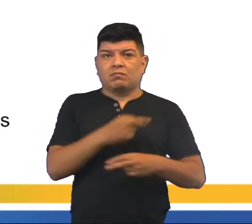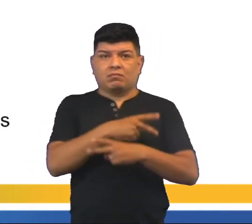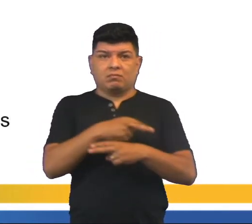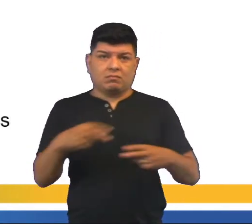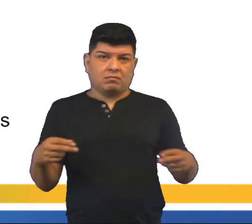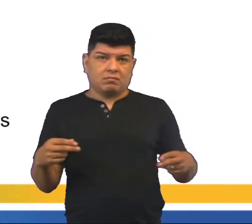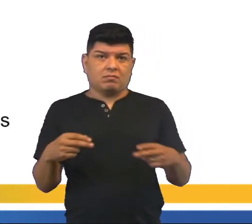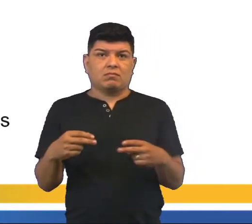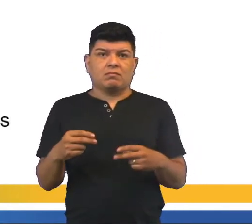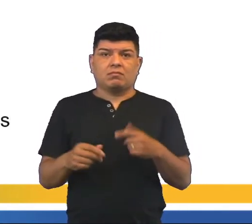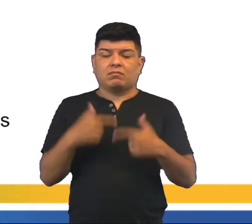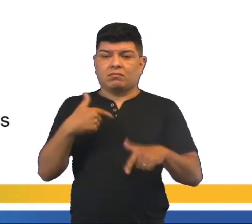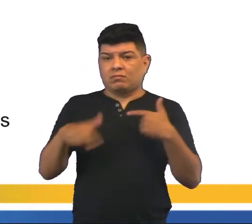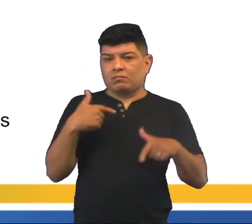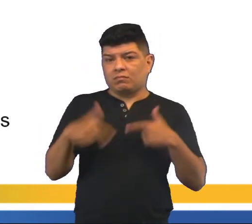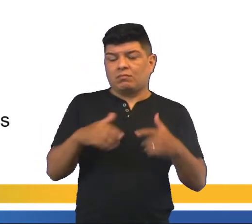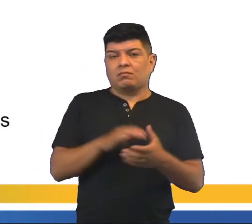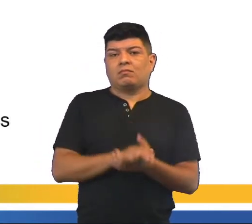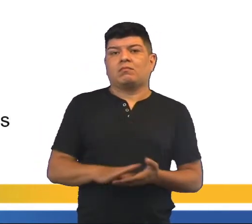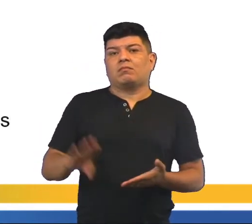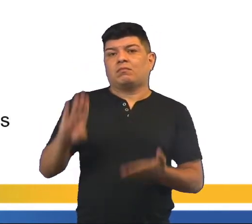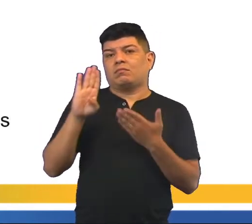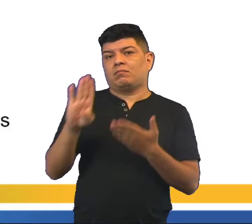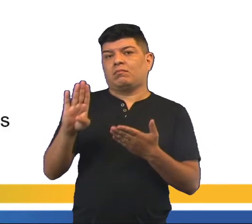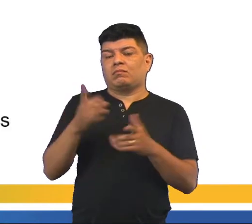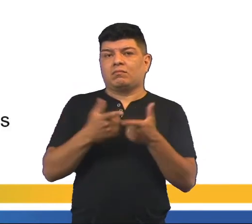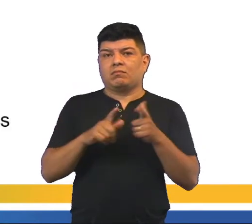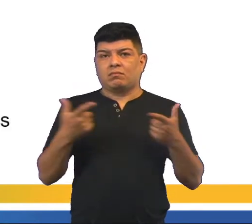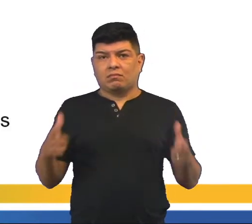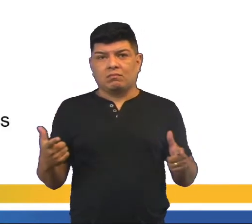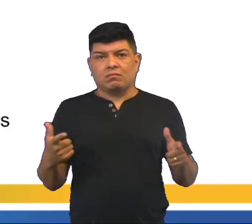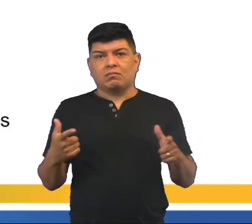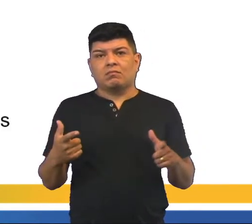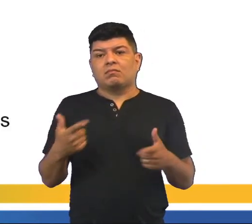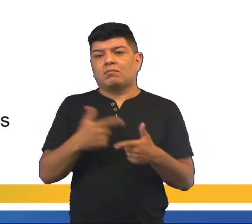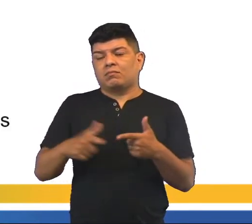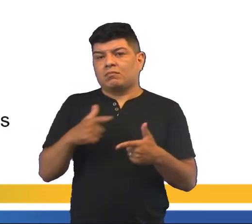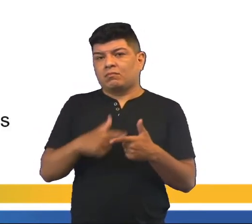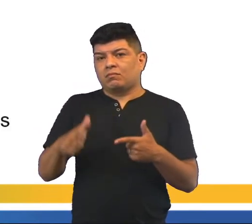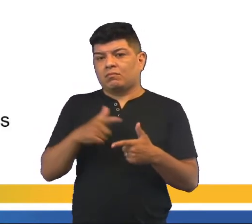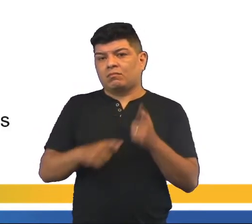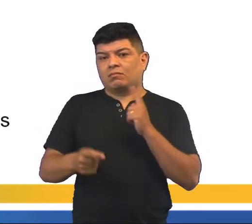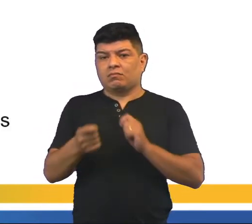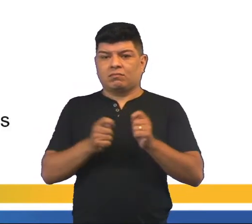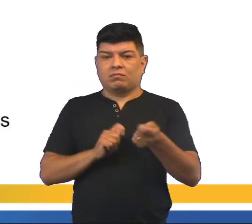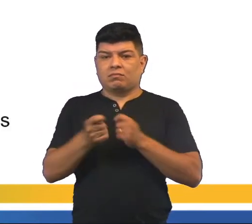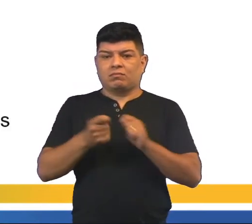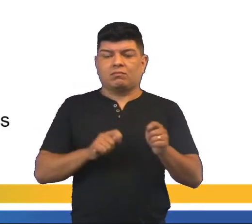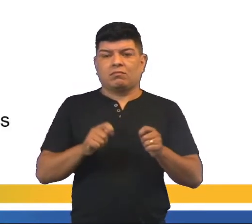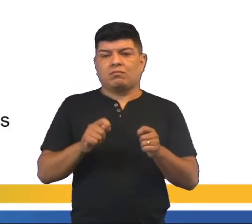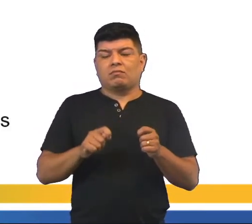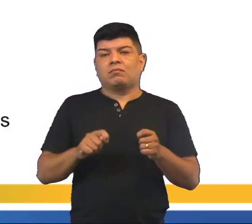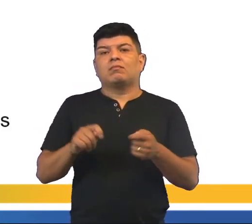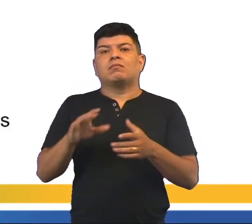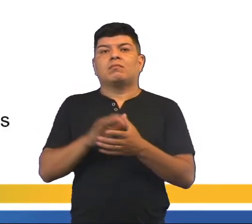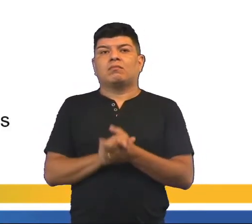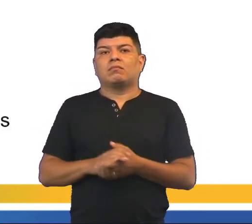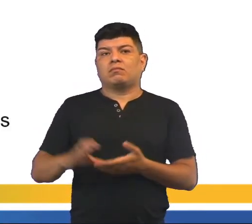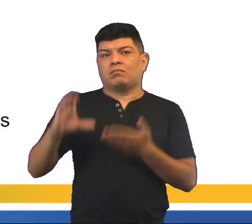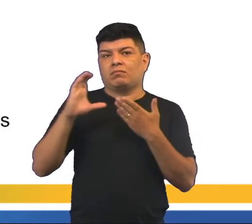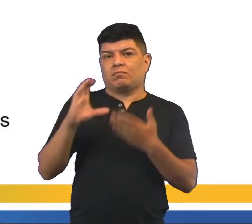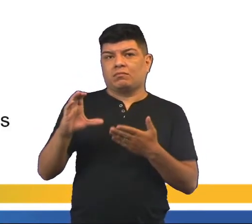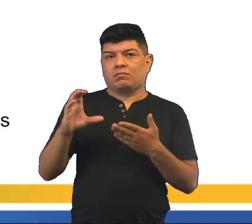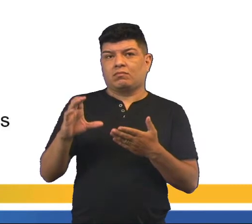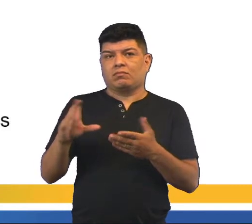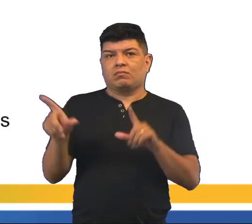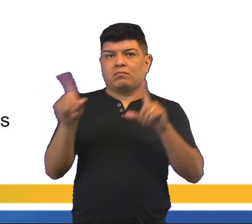produção, maior geração de empregos. B, aumento dos índices de erosão, controle do êxodo rural. C, redução